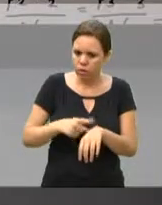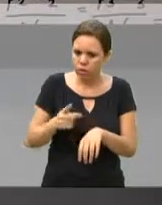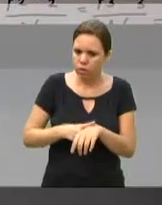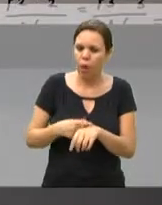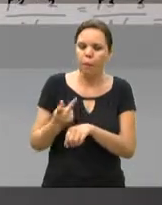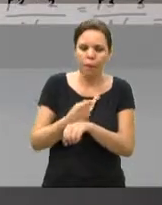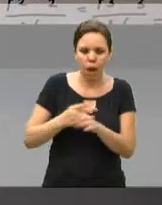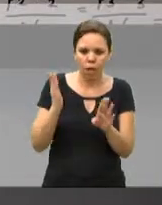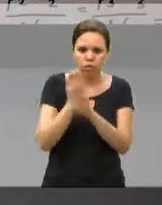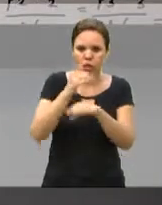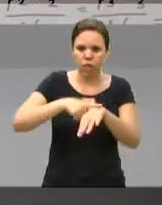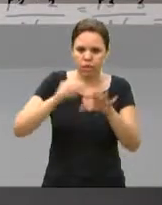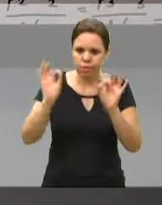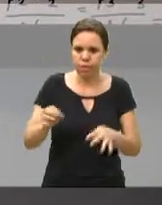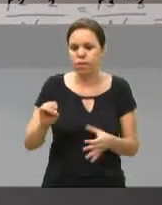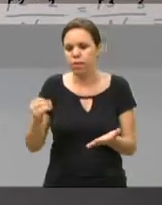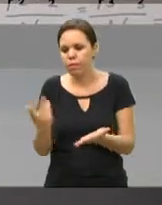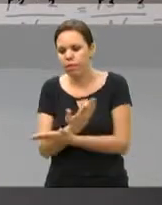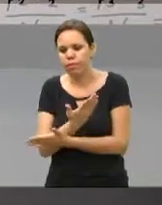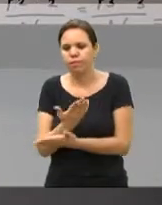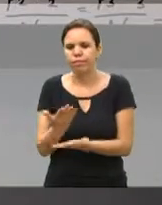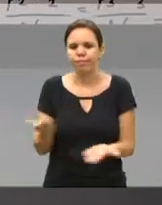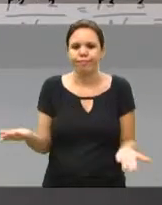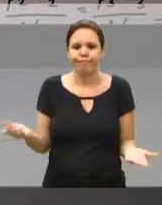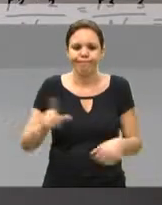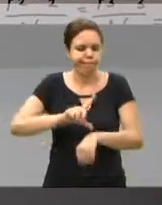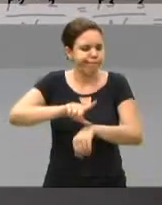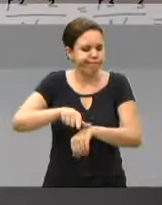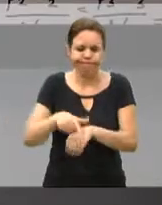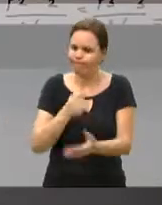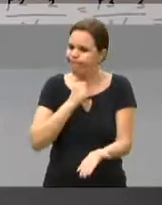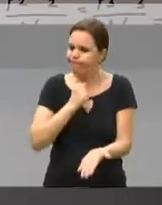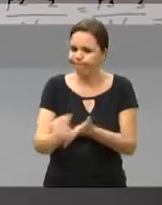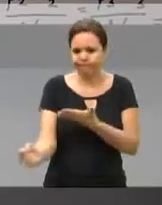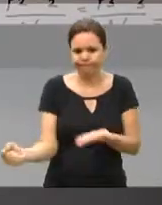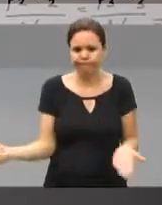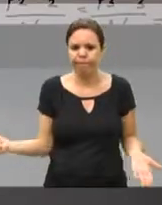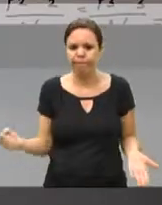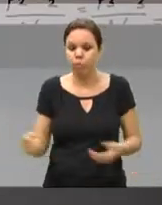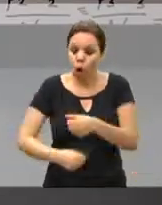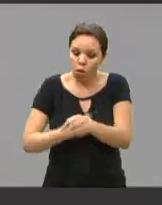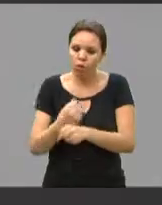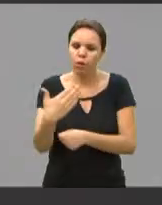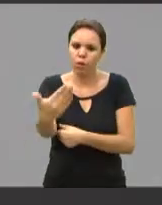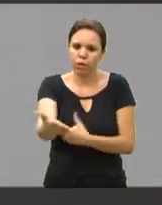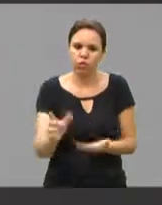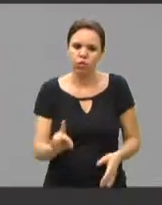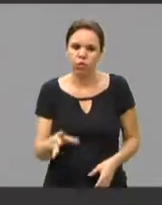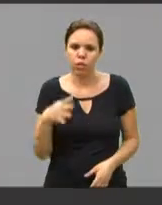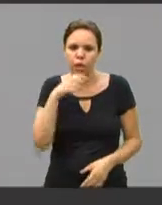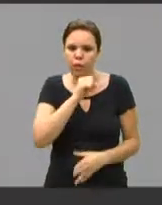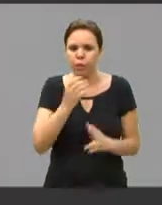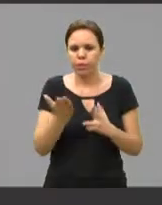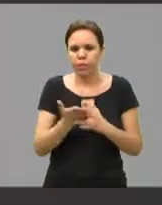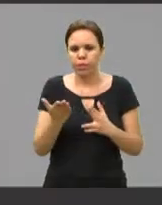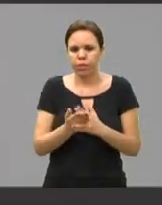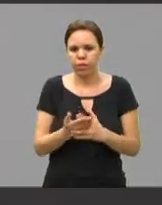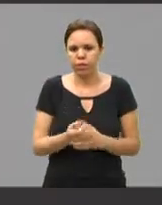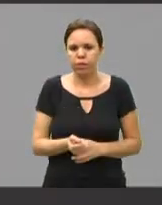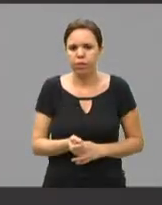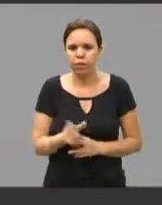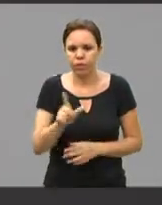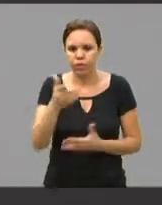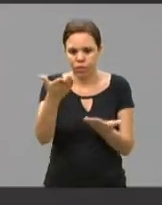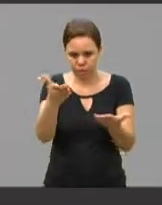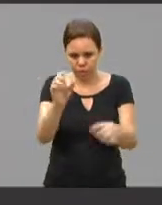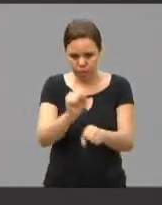qualquer coisa que der errado. Porque se perdeu, chega atrasado, só o próximo ano. Exatamente. A gente vai fazer uma pausinha e é claro